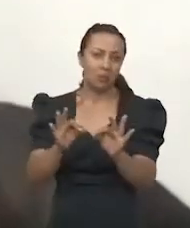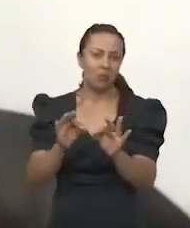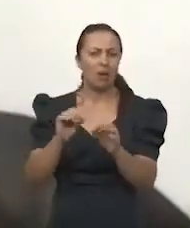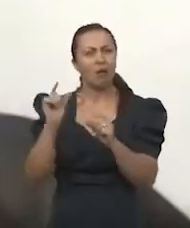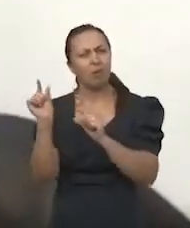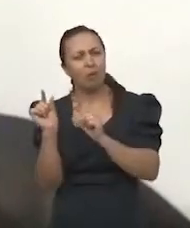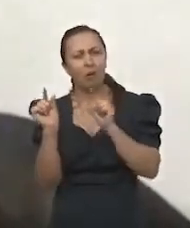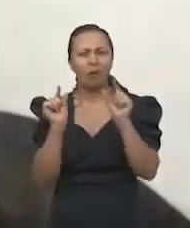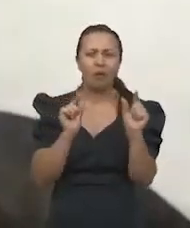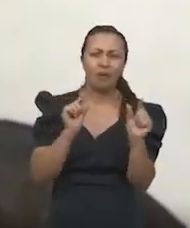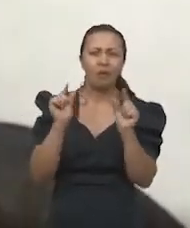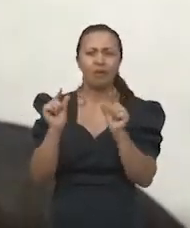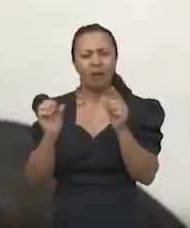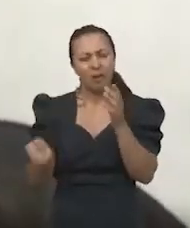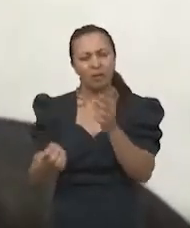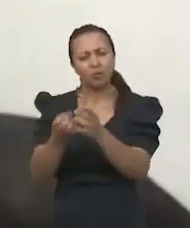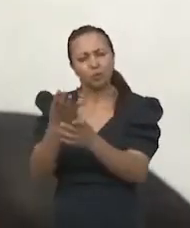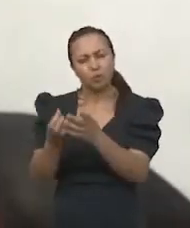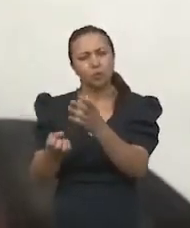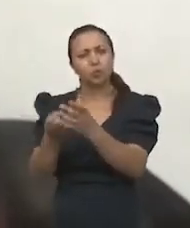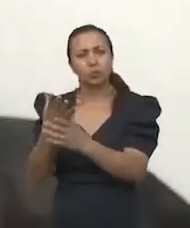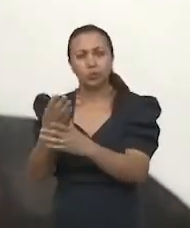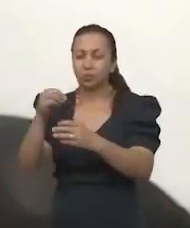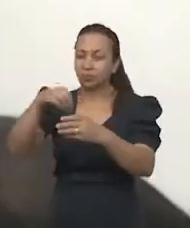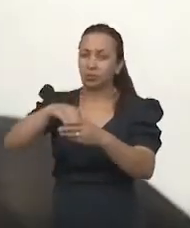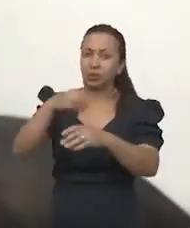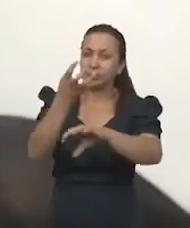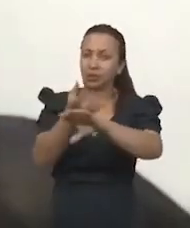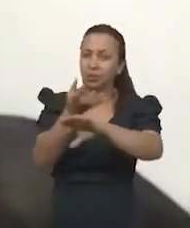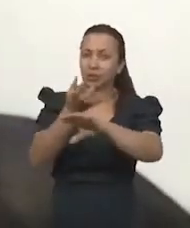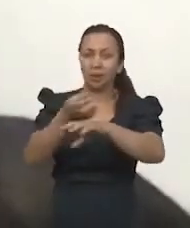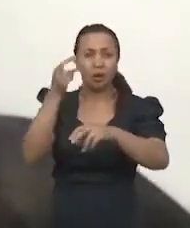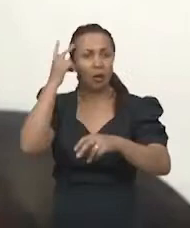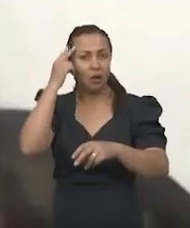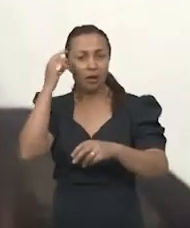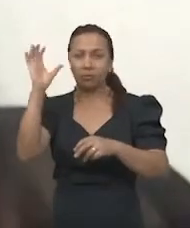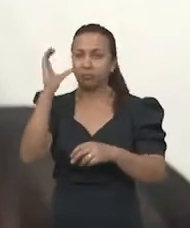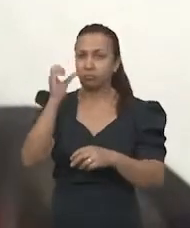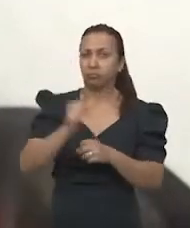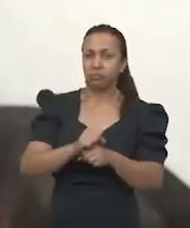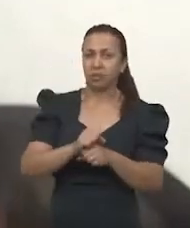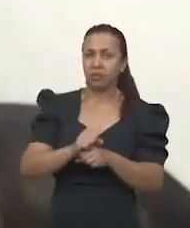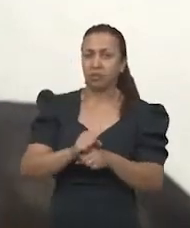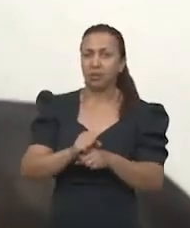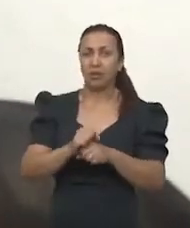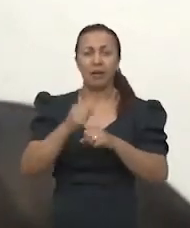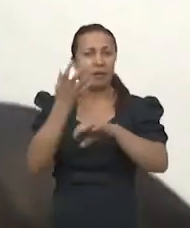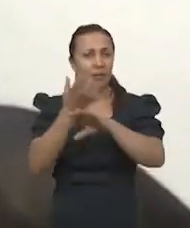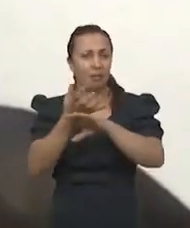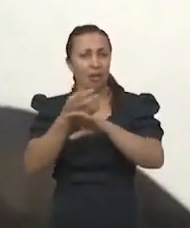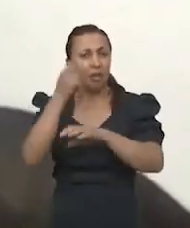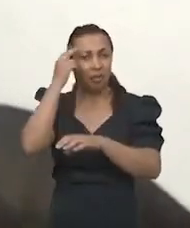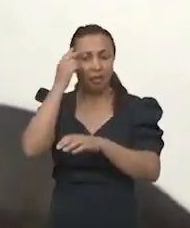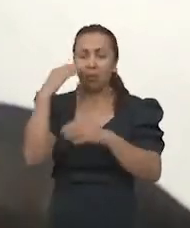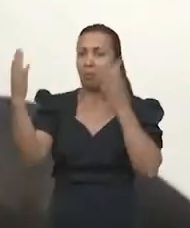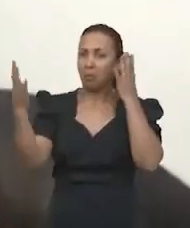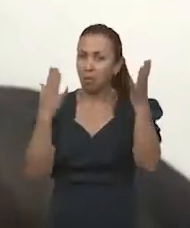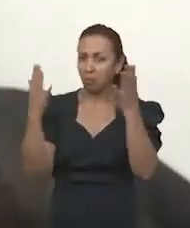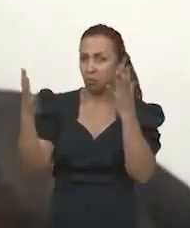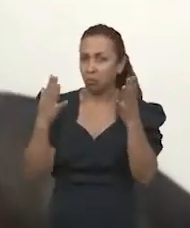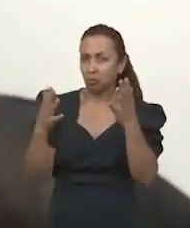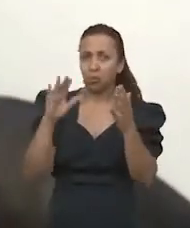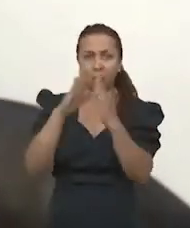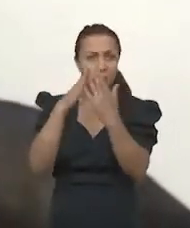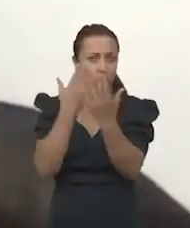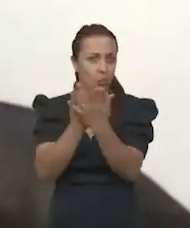né, vai surgindo dentro da neuropsicologia, que é uma disciplina das neurociências, uma área específica que se chama neuropsicologia escolar.